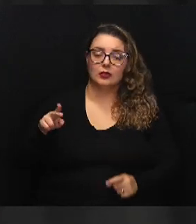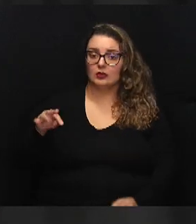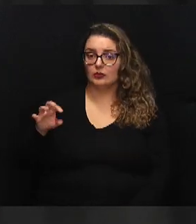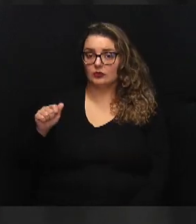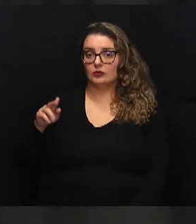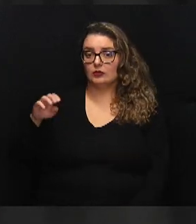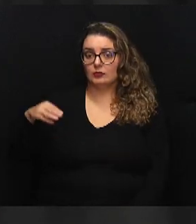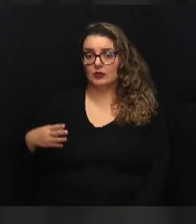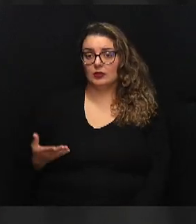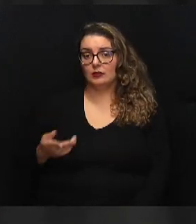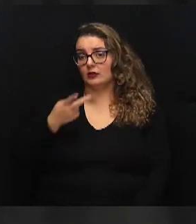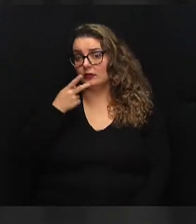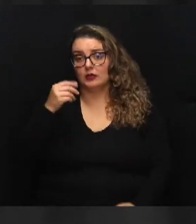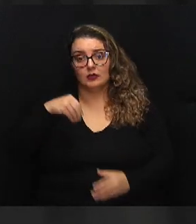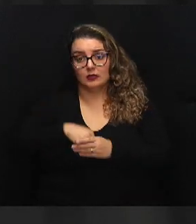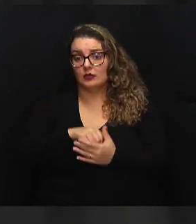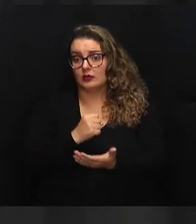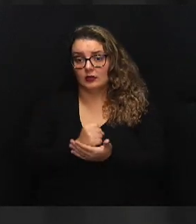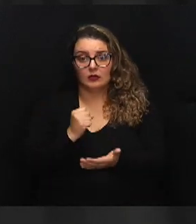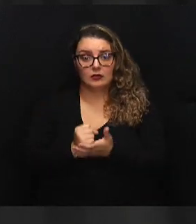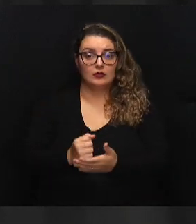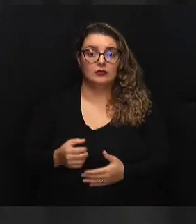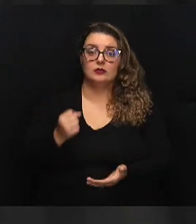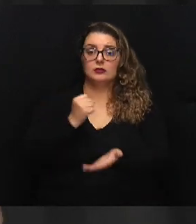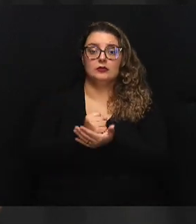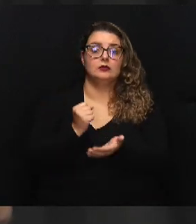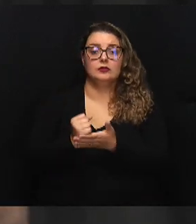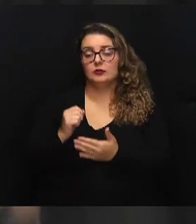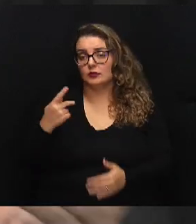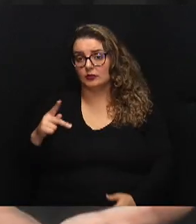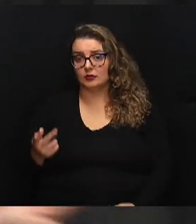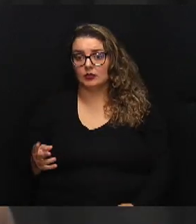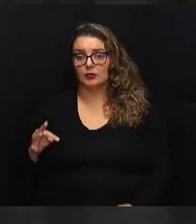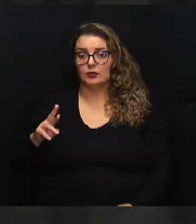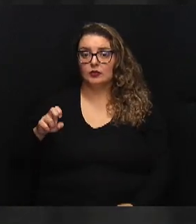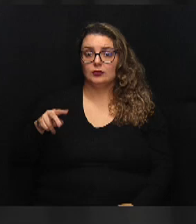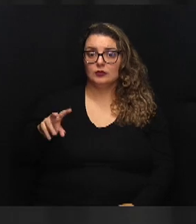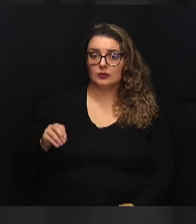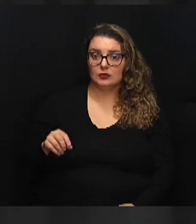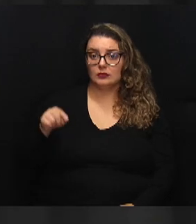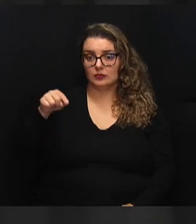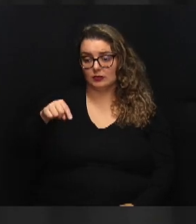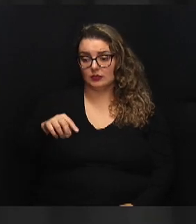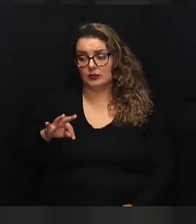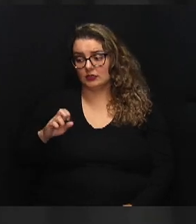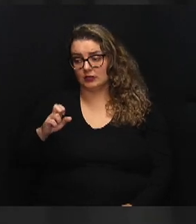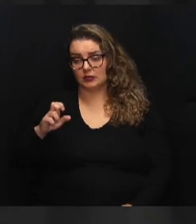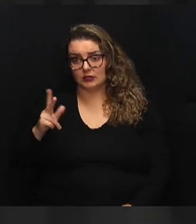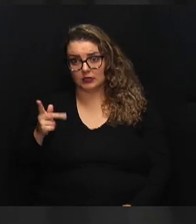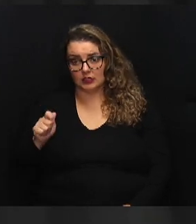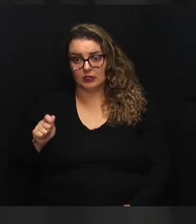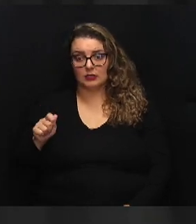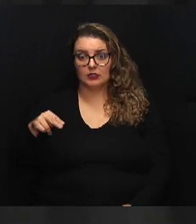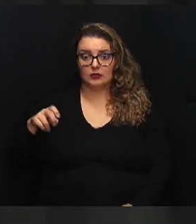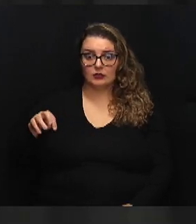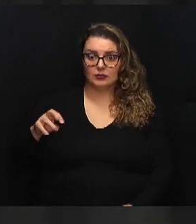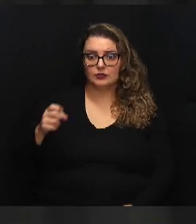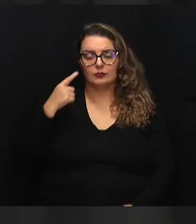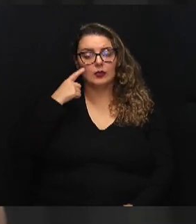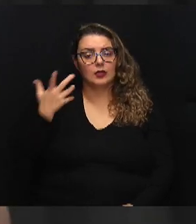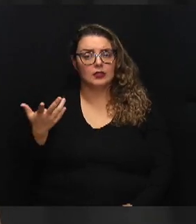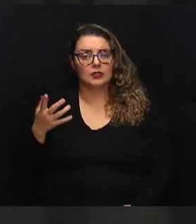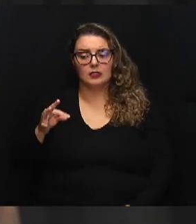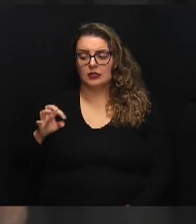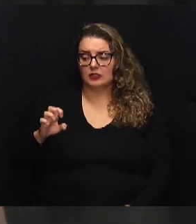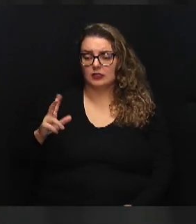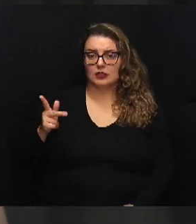falava que não estava no contrato. Que no contrato deles o trevo era para ser lá nessa Telha Norte. Imagina na Telha Norte, a Telha